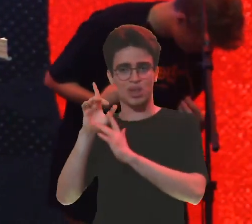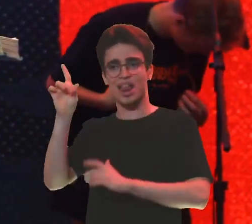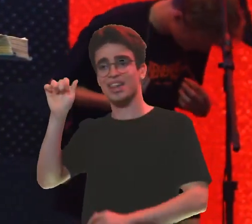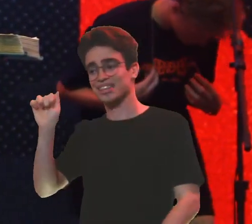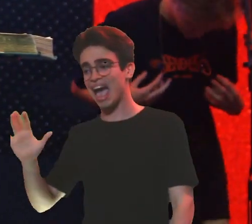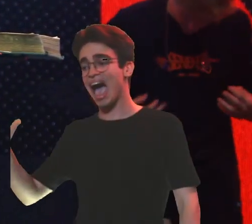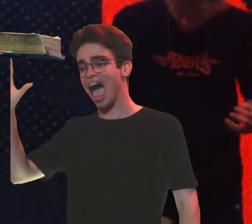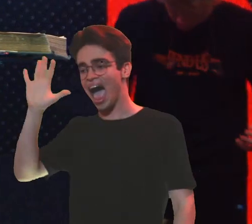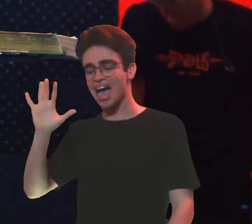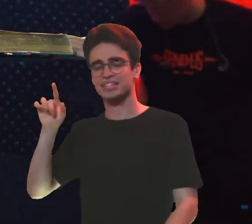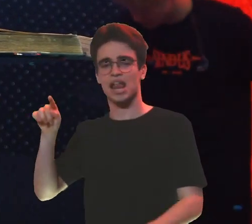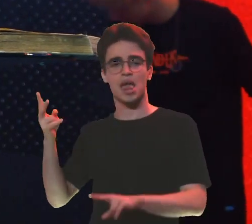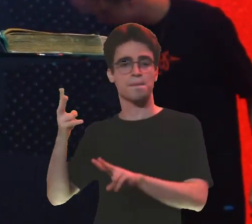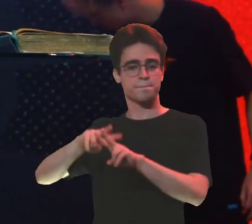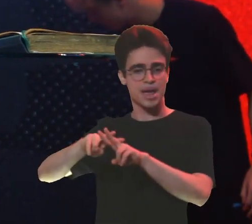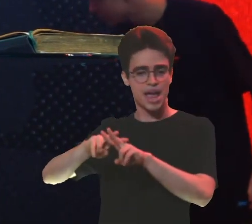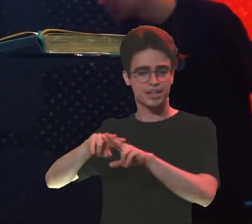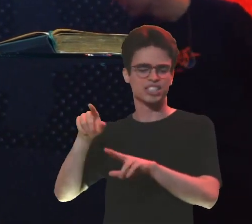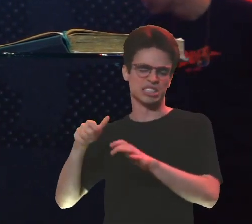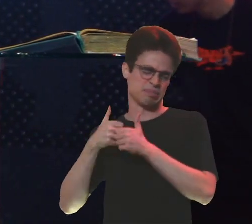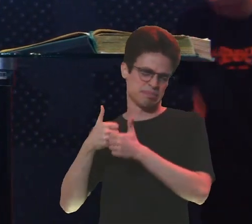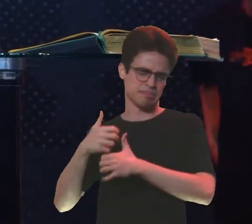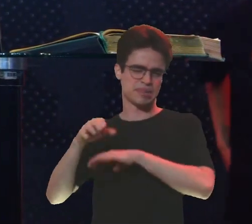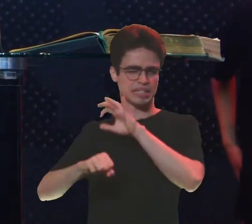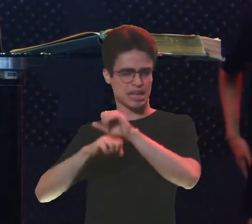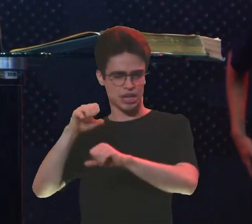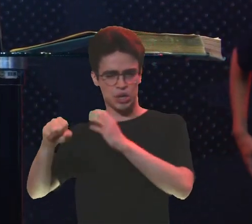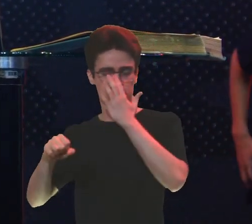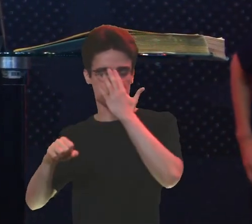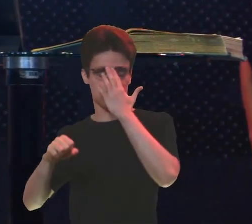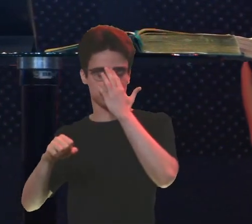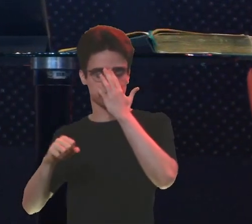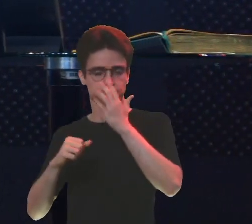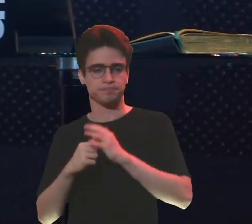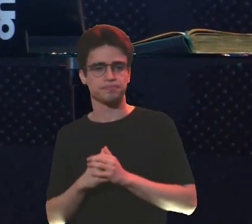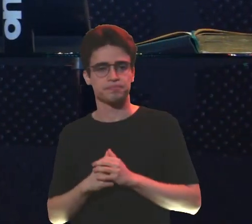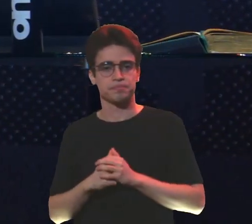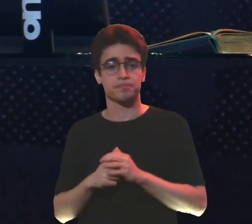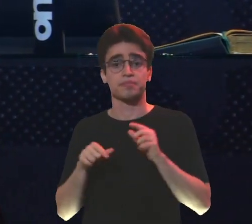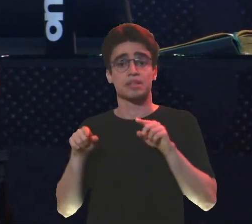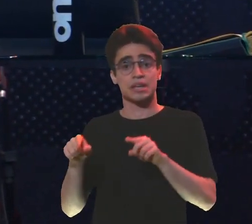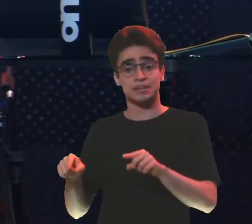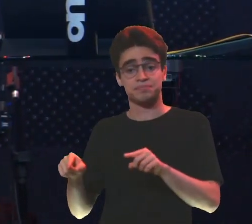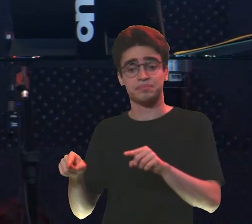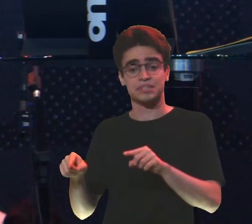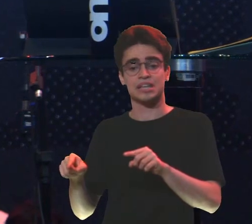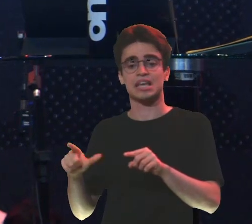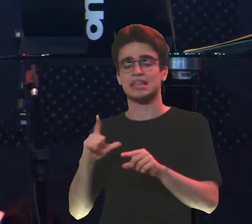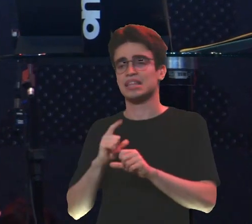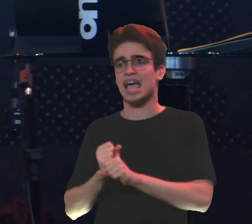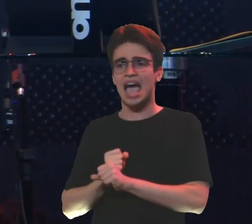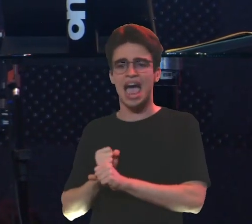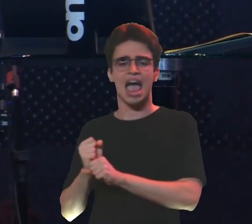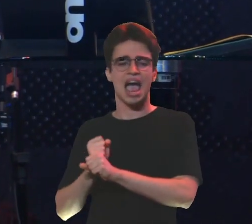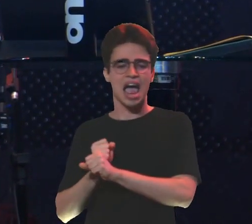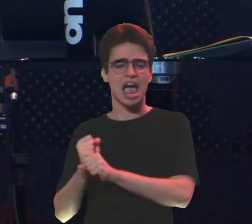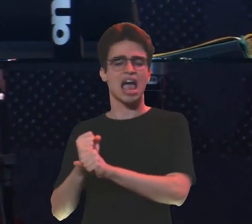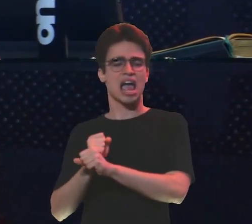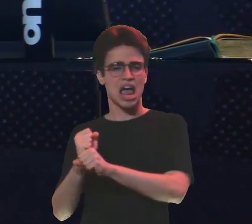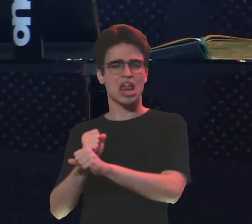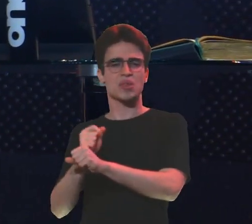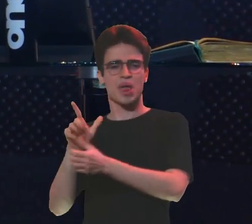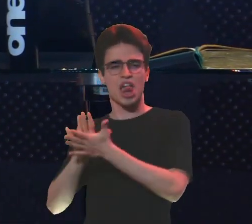preso, ele estava sendo perseguido e deixaram ele muitos anos passando por